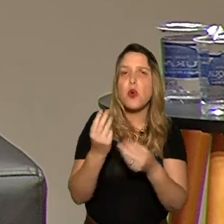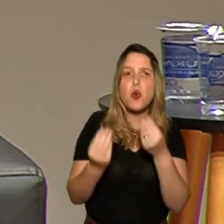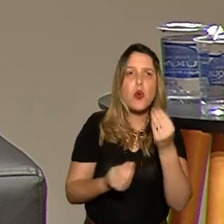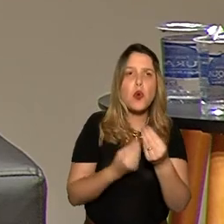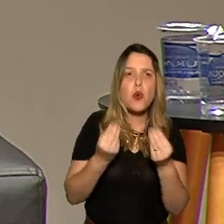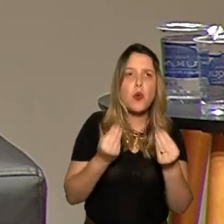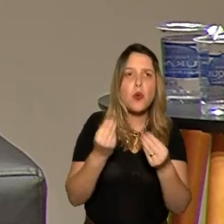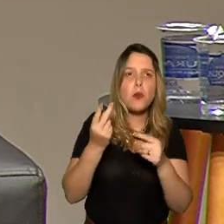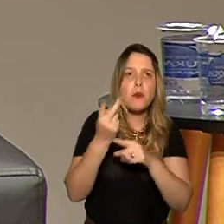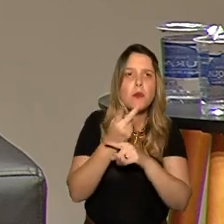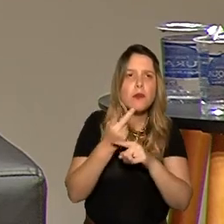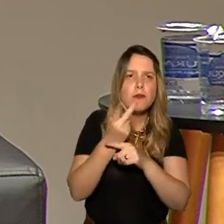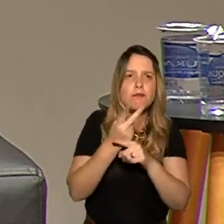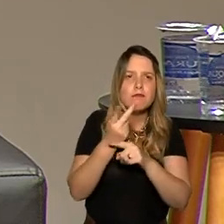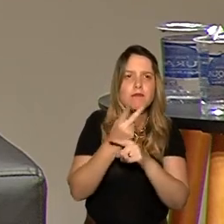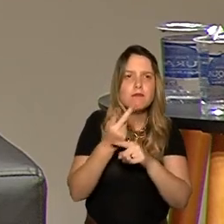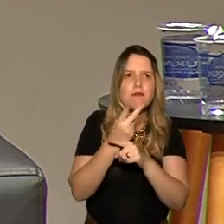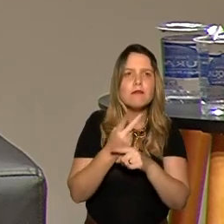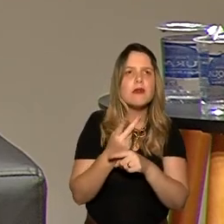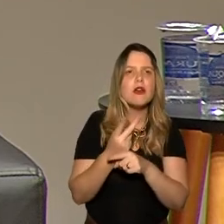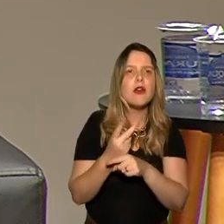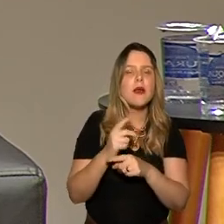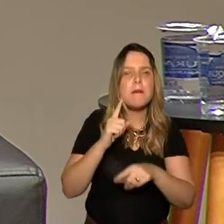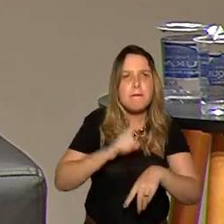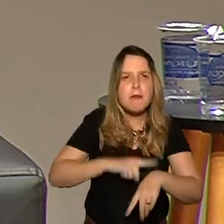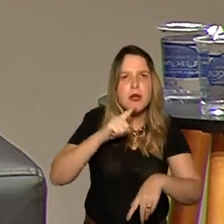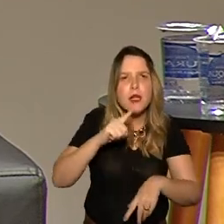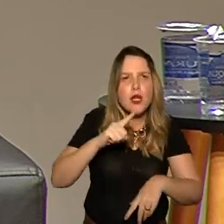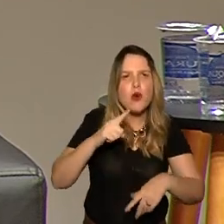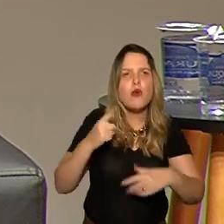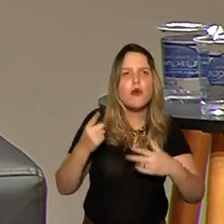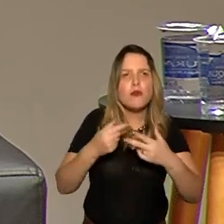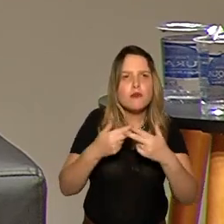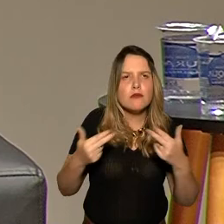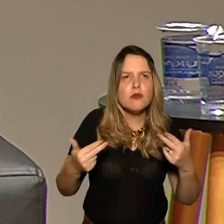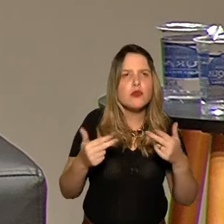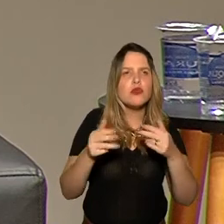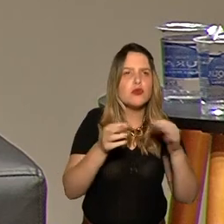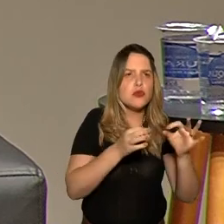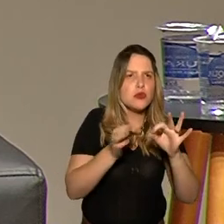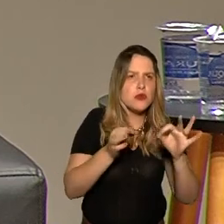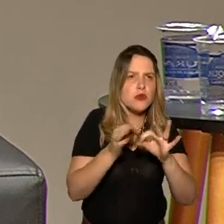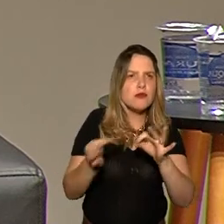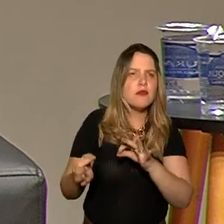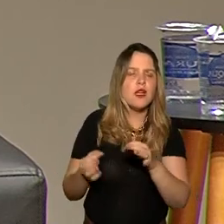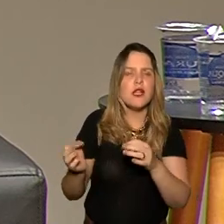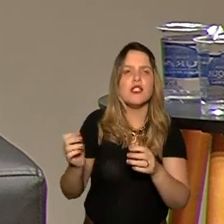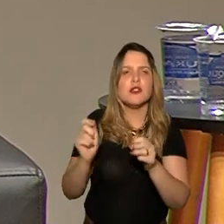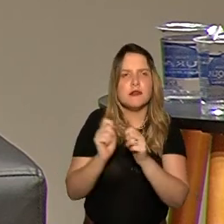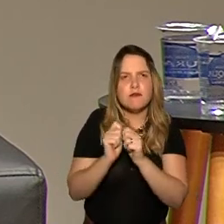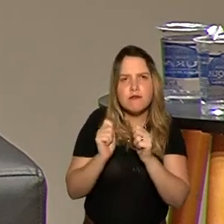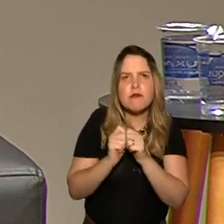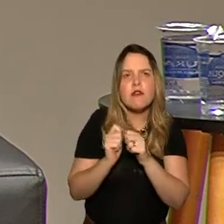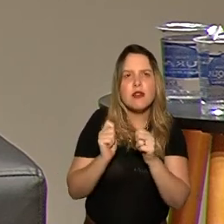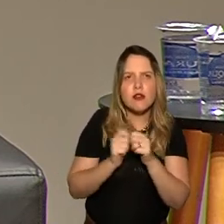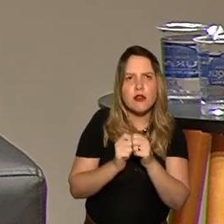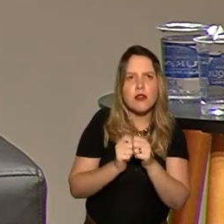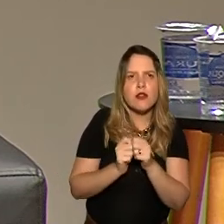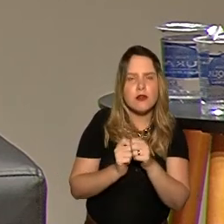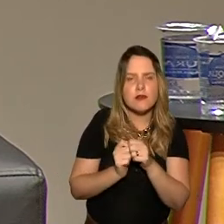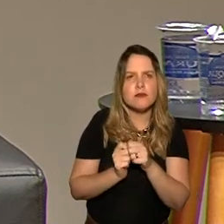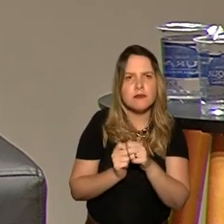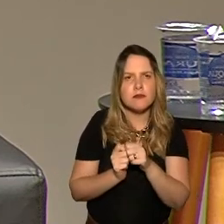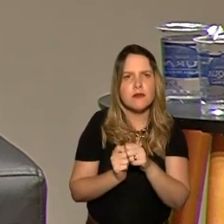confrontaria essas duas noções território em torno porque quando a gente fala em torno a gente parte de um princípio de que